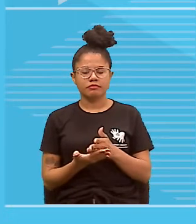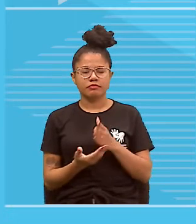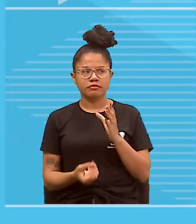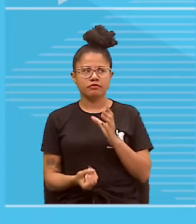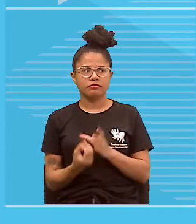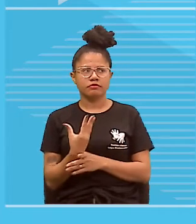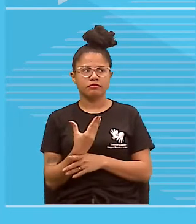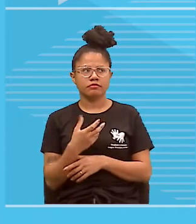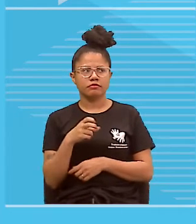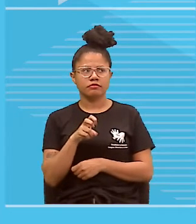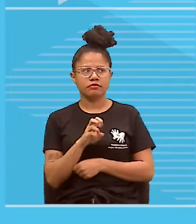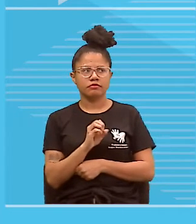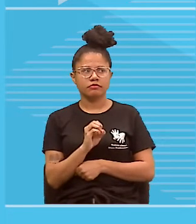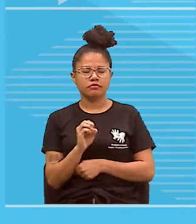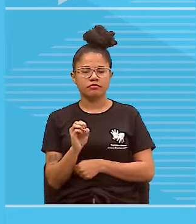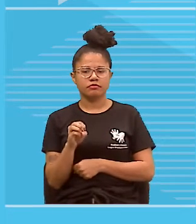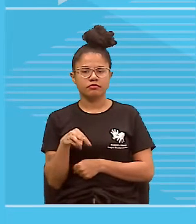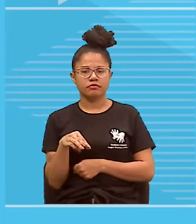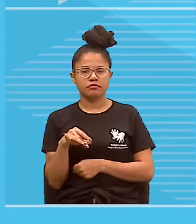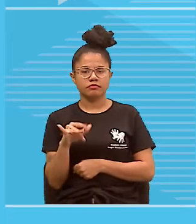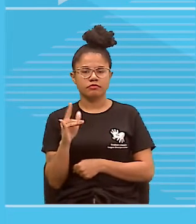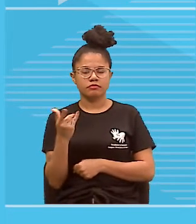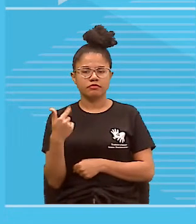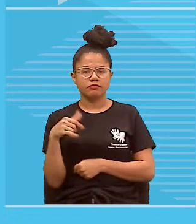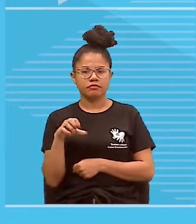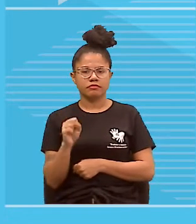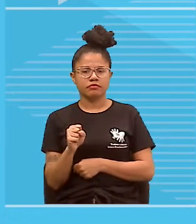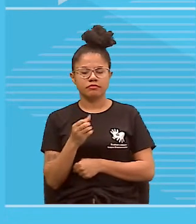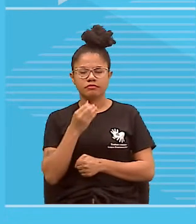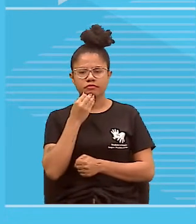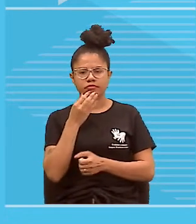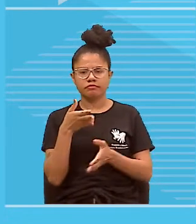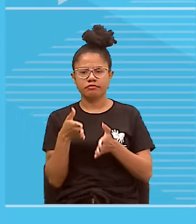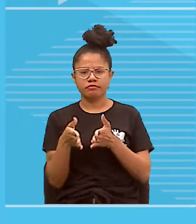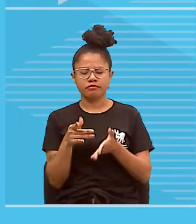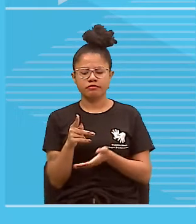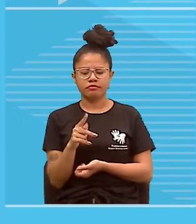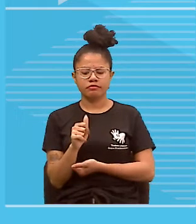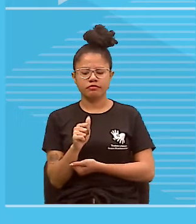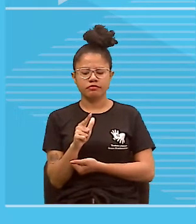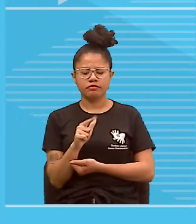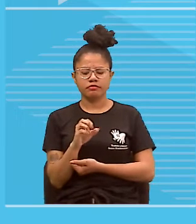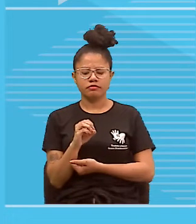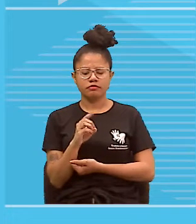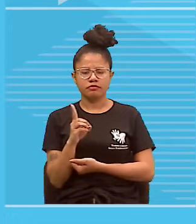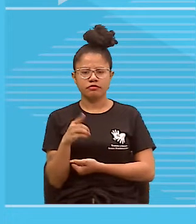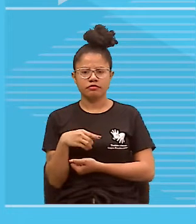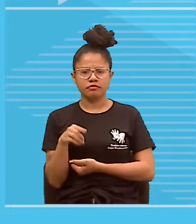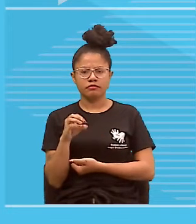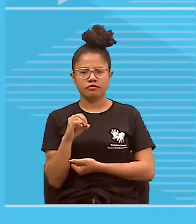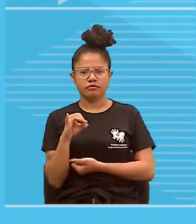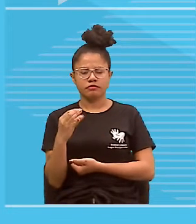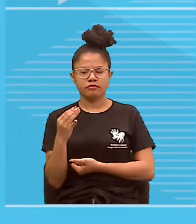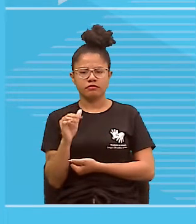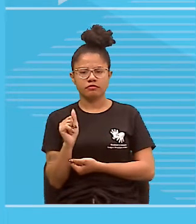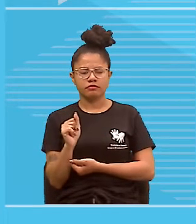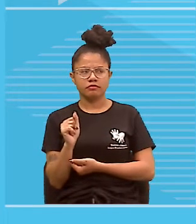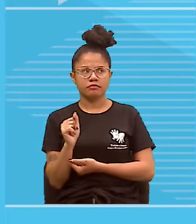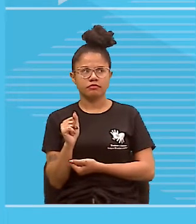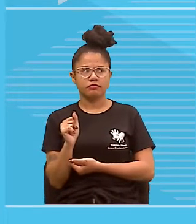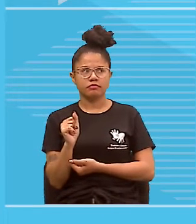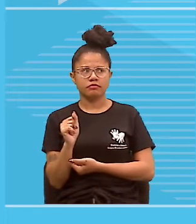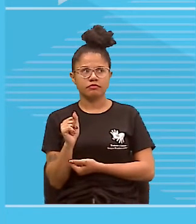a 500 milhões de anos atrás ainda na era paleozoica os primeiros peixes a 420